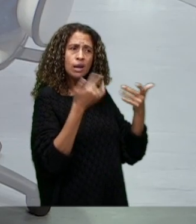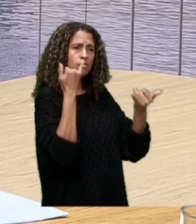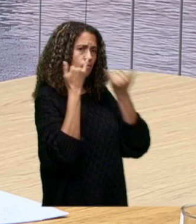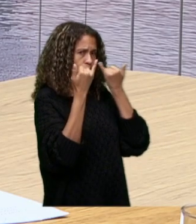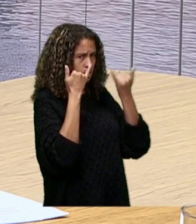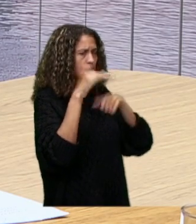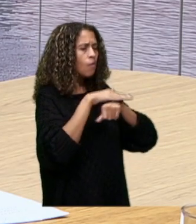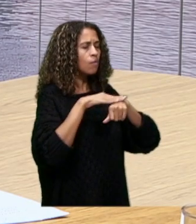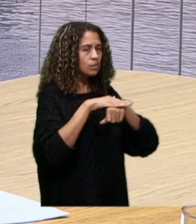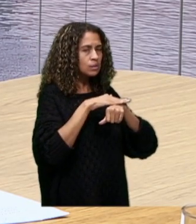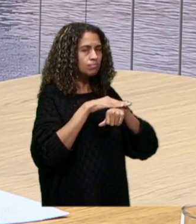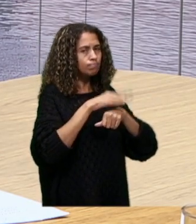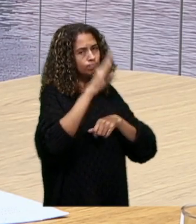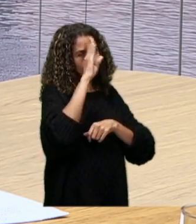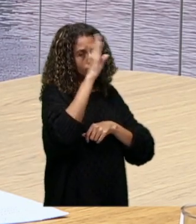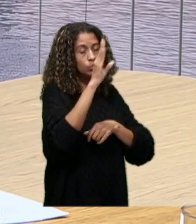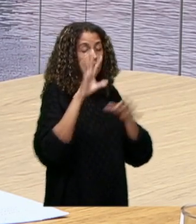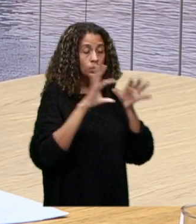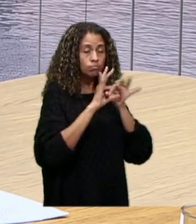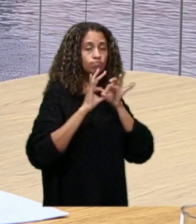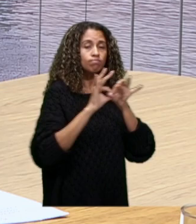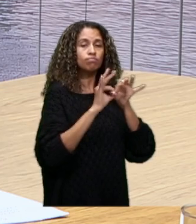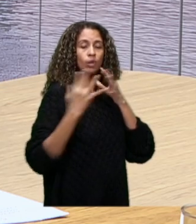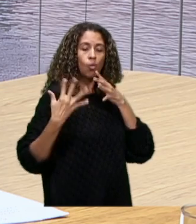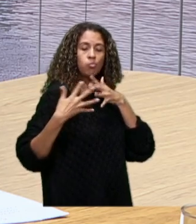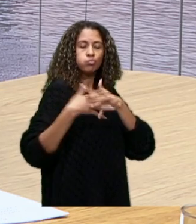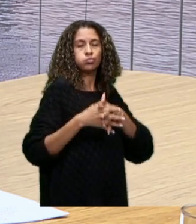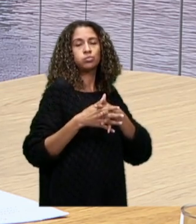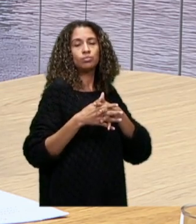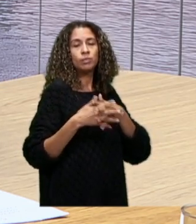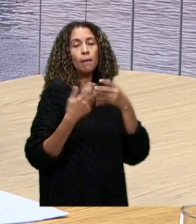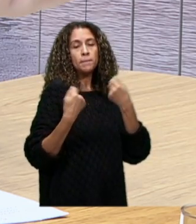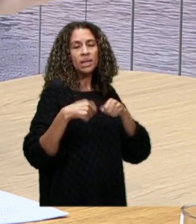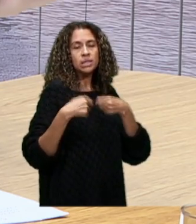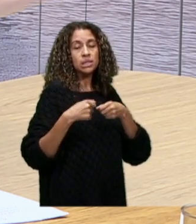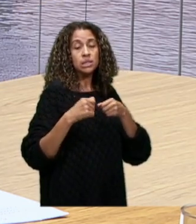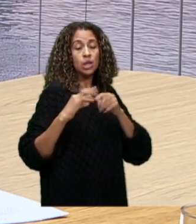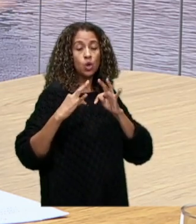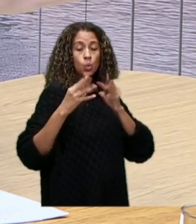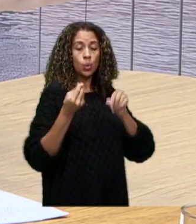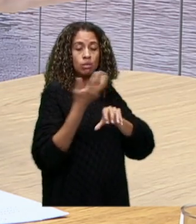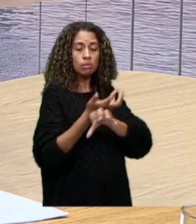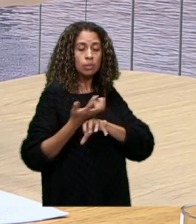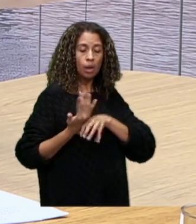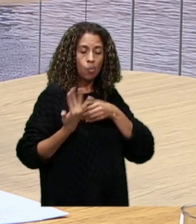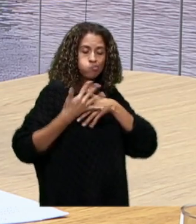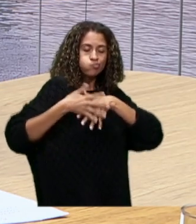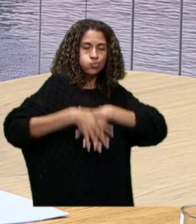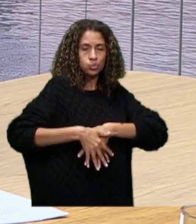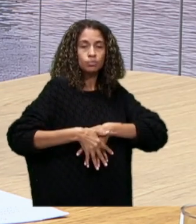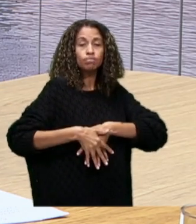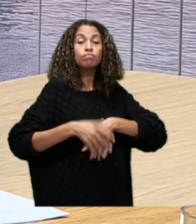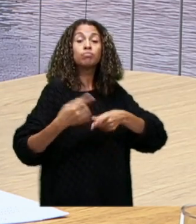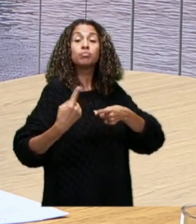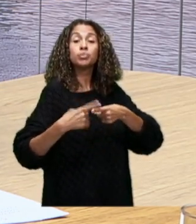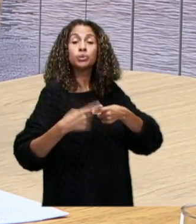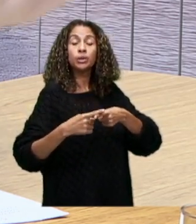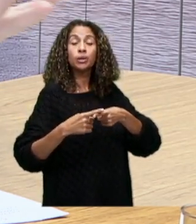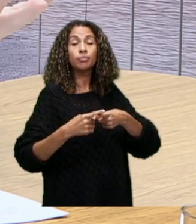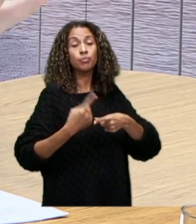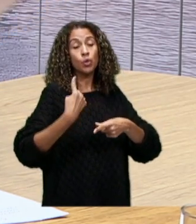conversar, principalmente essa integração que tem que existir entre todas as disciplinas. Afinal de contas, o nosso meio